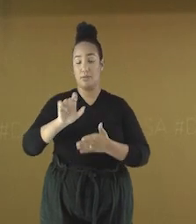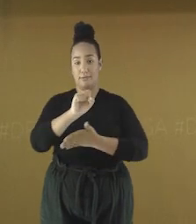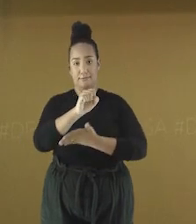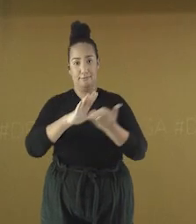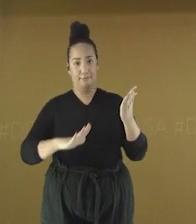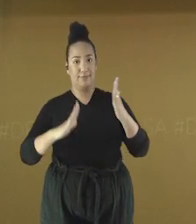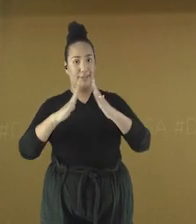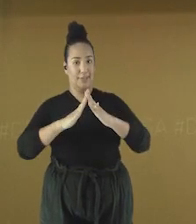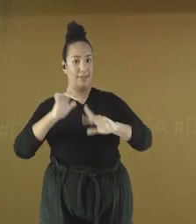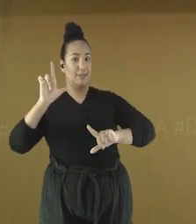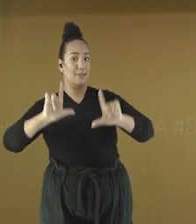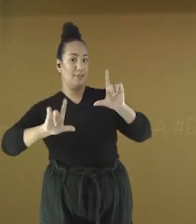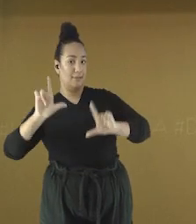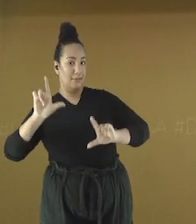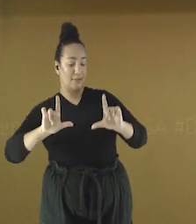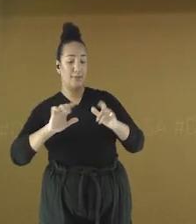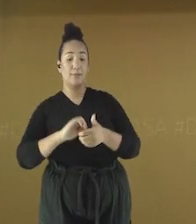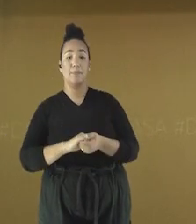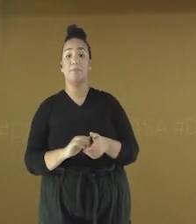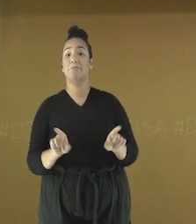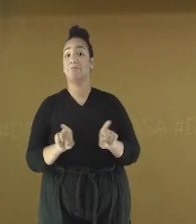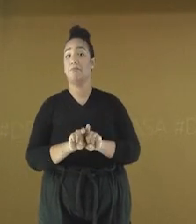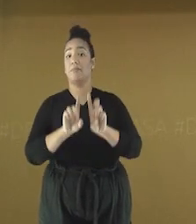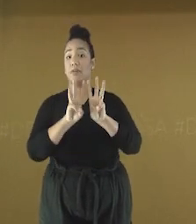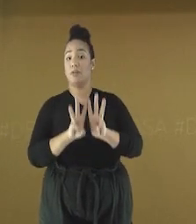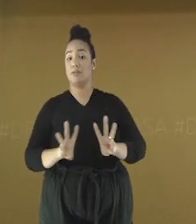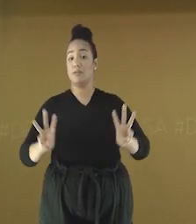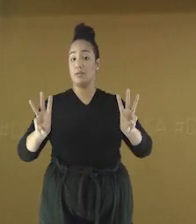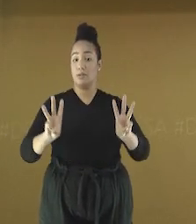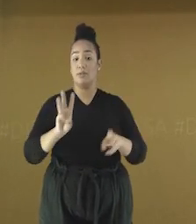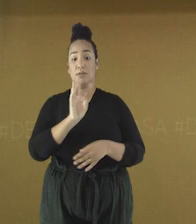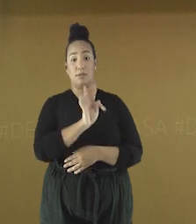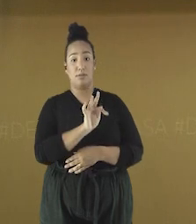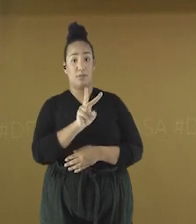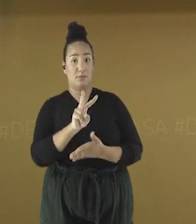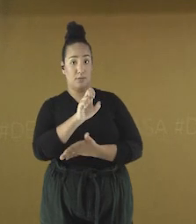@Dever em Casa na TV, e acessem também o nosso site,